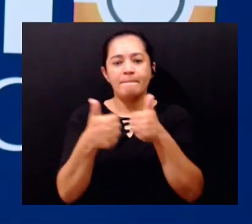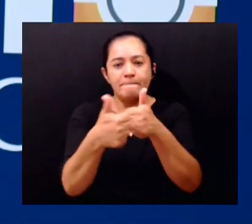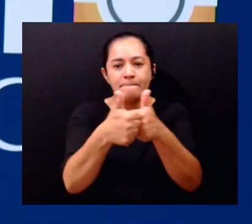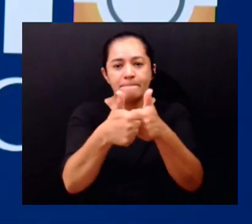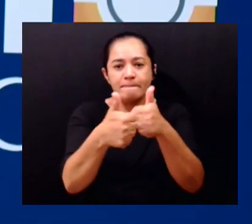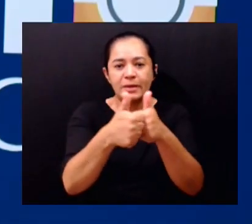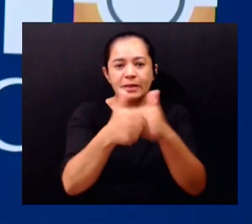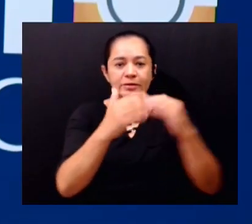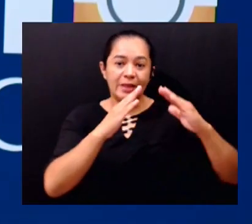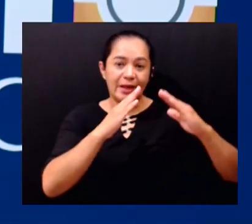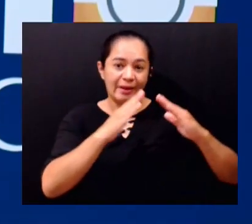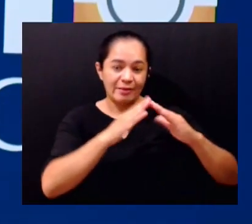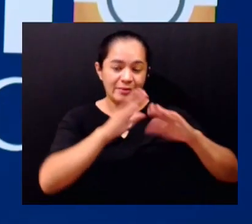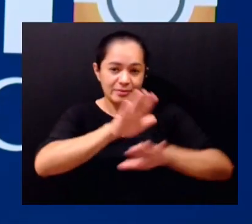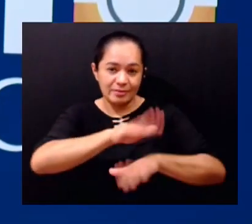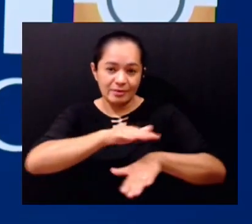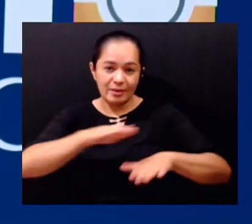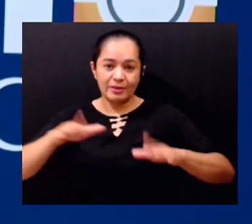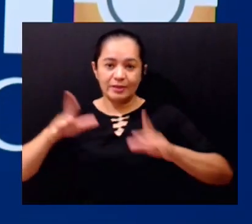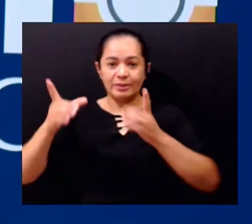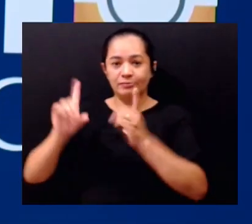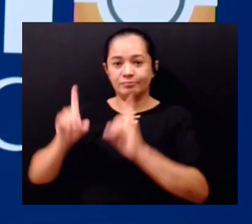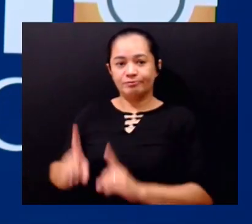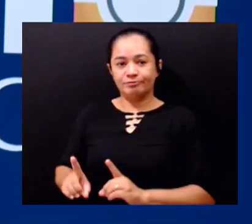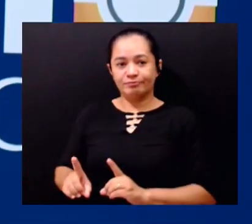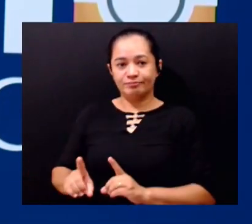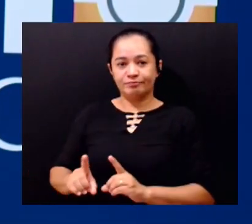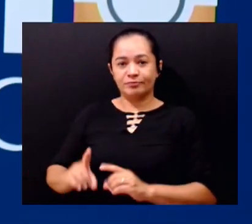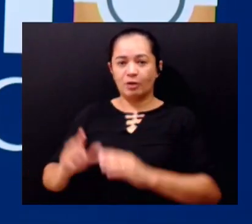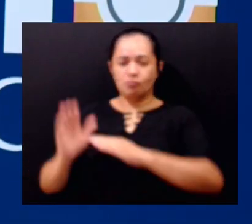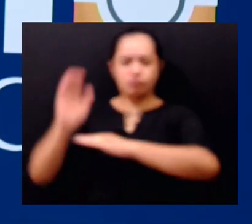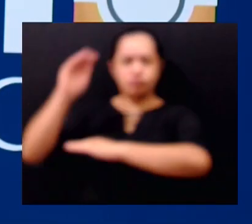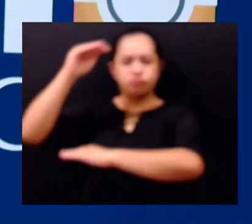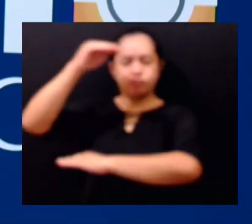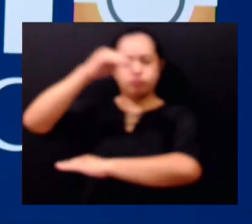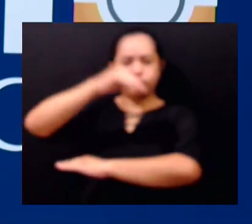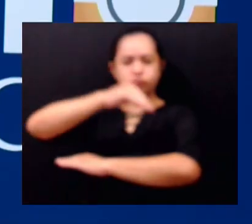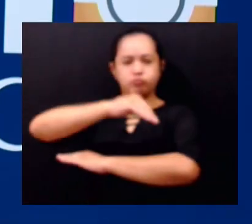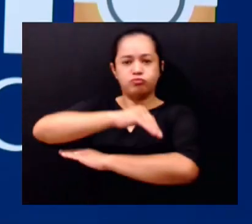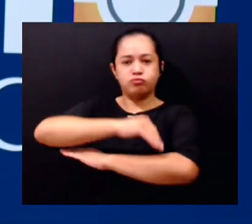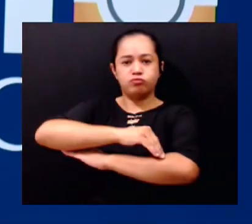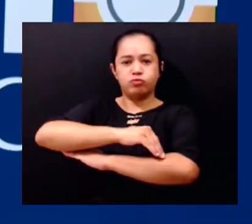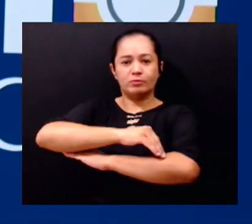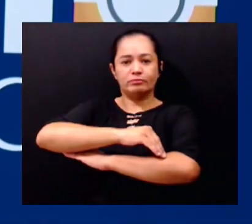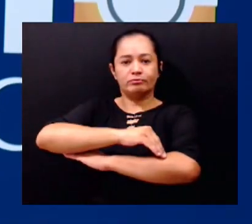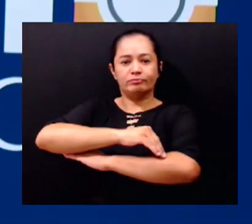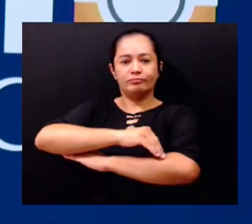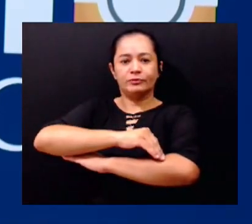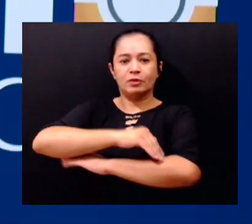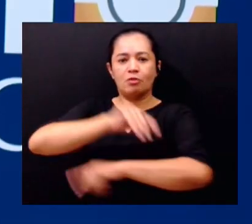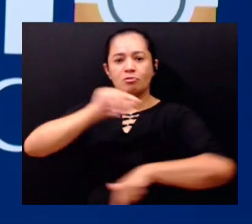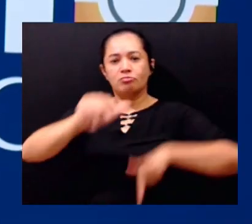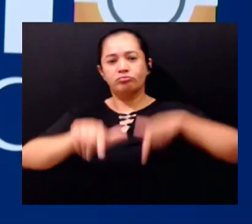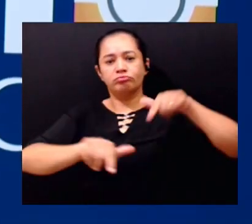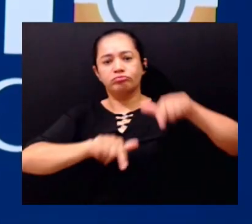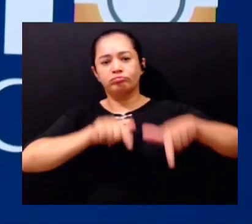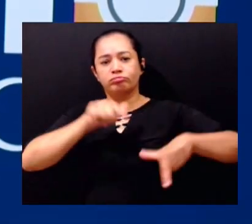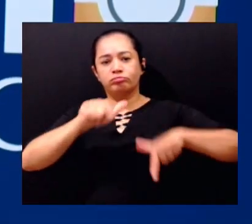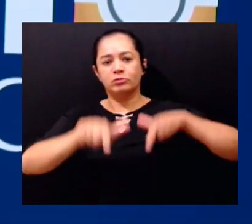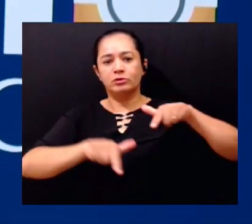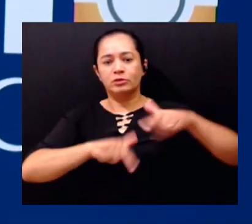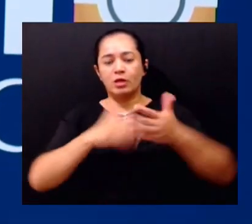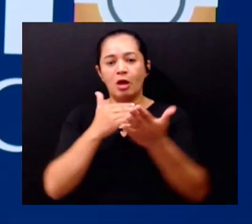ao viaduto sobre a Avenida Prefeito Faria Lima. Aí a previsão é de que os trabalhos sejam iniciados 8h30 da manhã, com